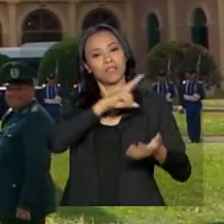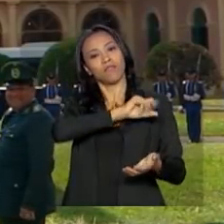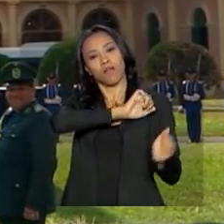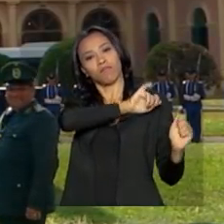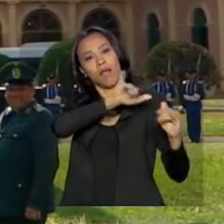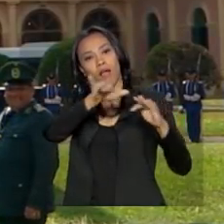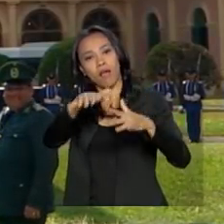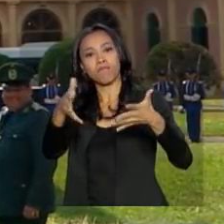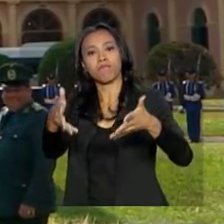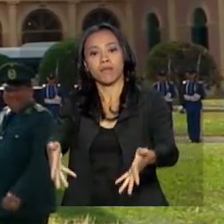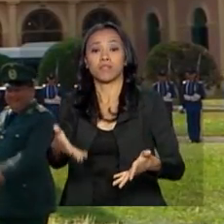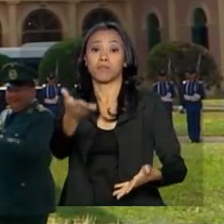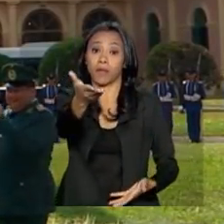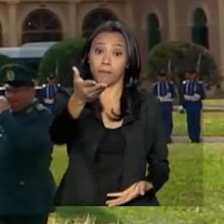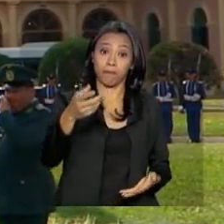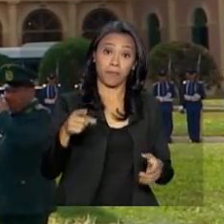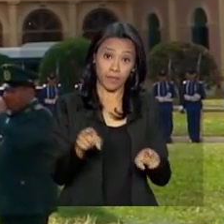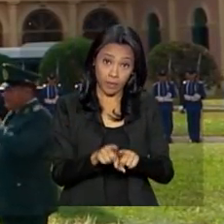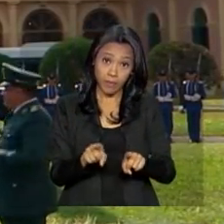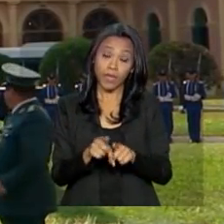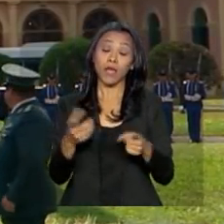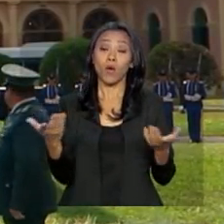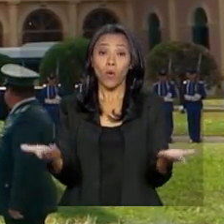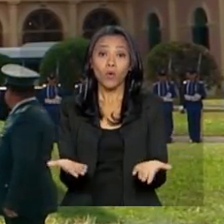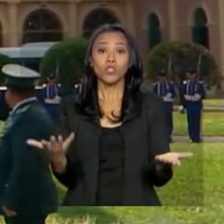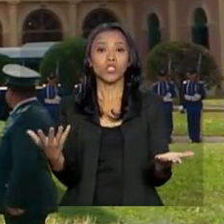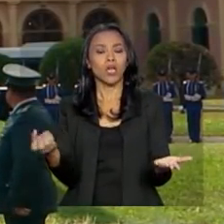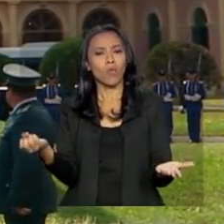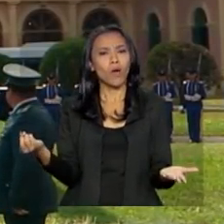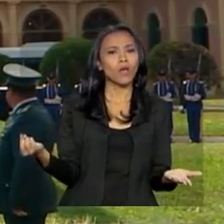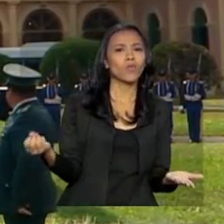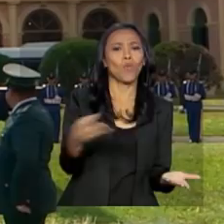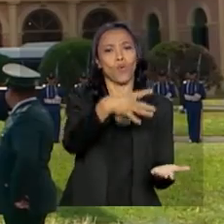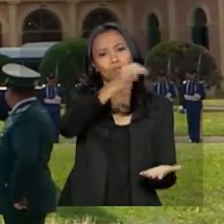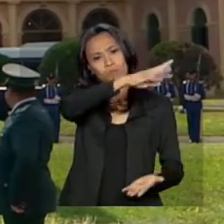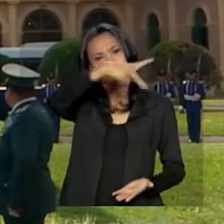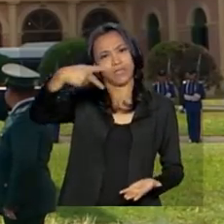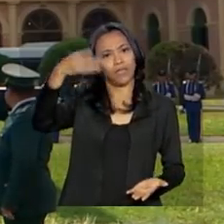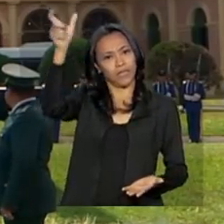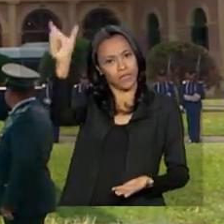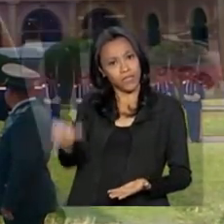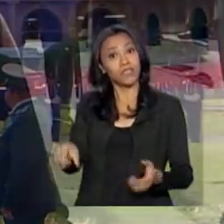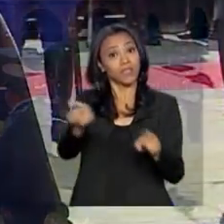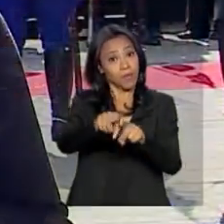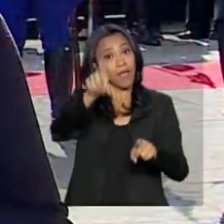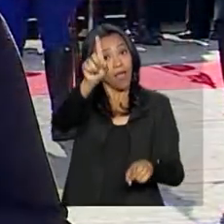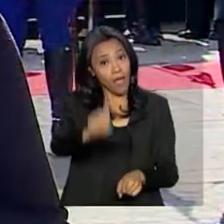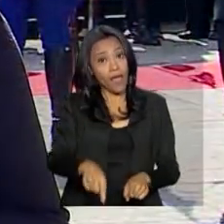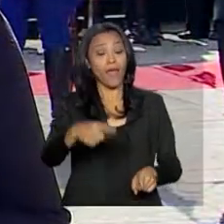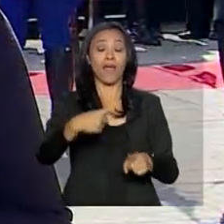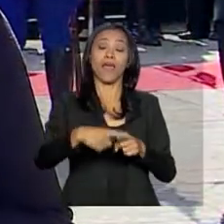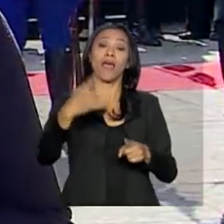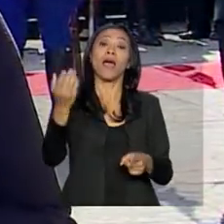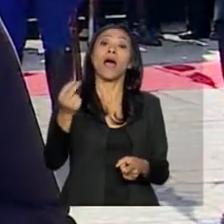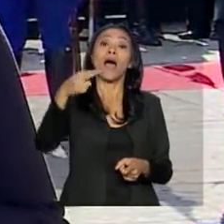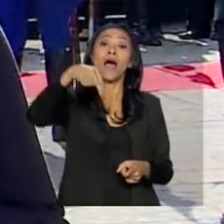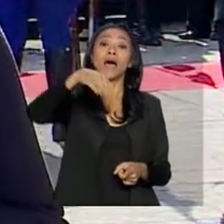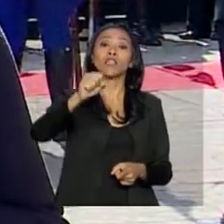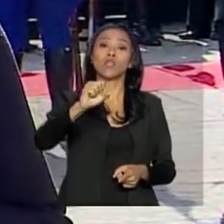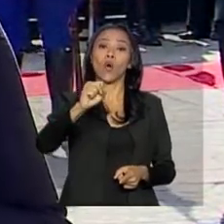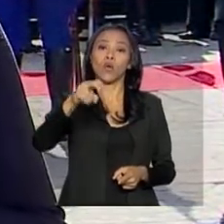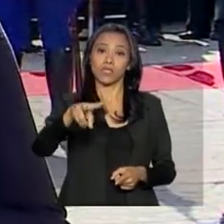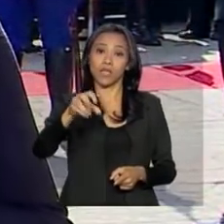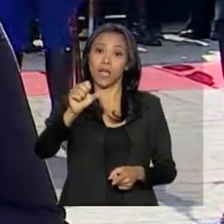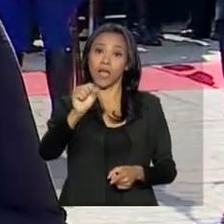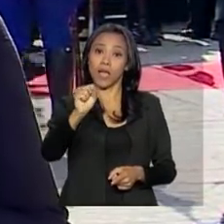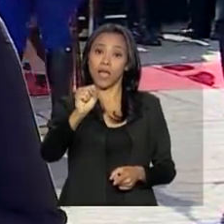hoje além da comemoração Além da questão da posse do novo presidente também é o dia da padroeira do Paraguai eh Nossa Senhora de Assunção Padroeira